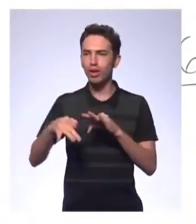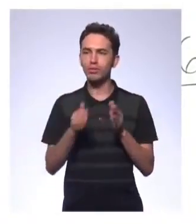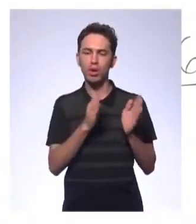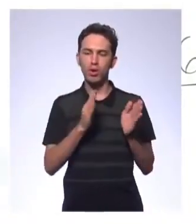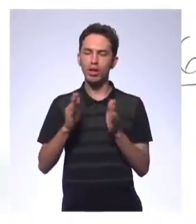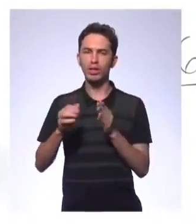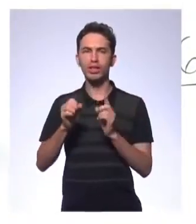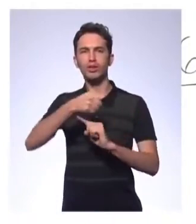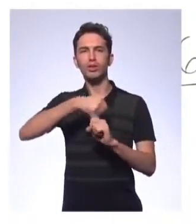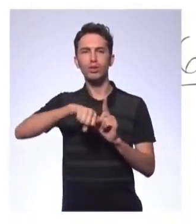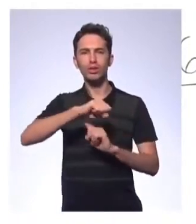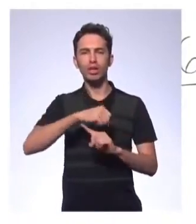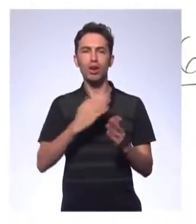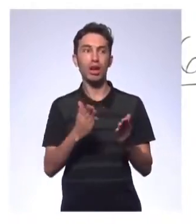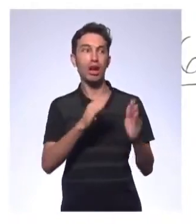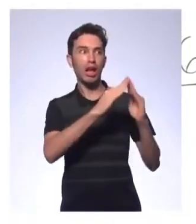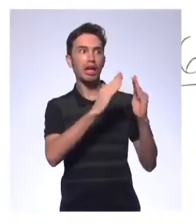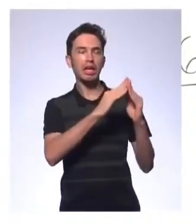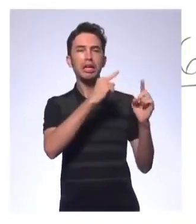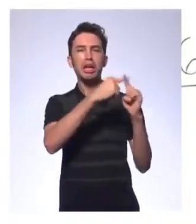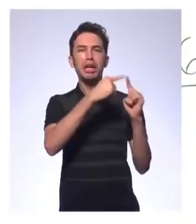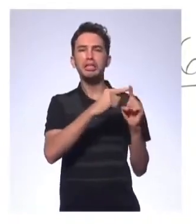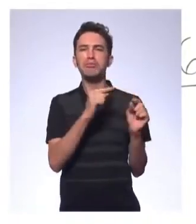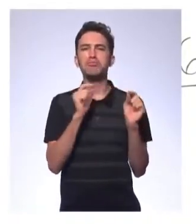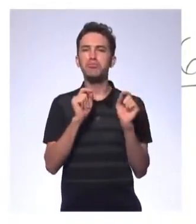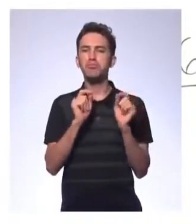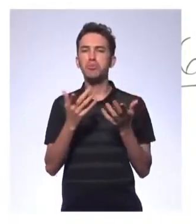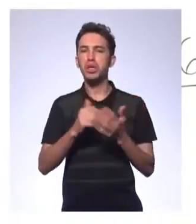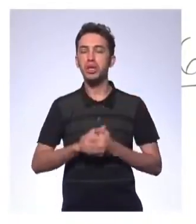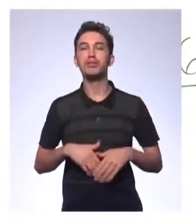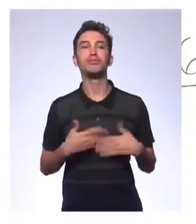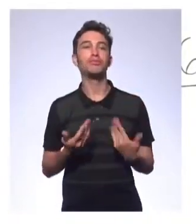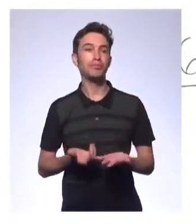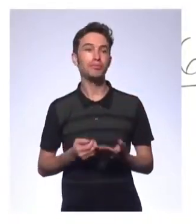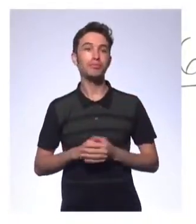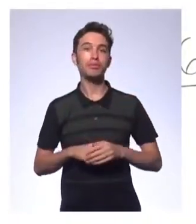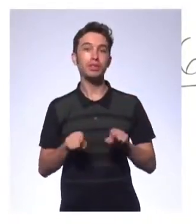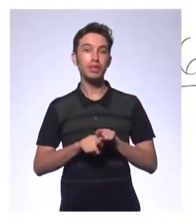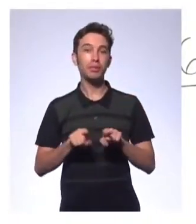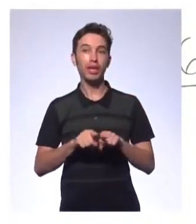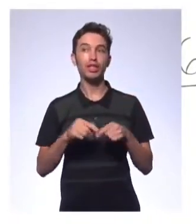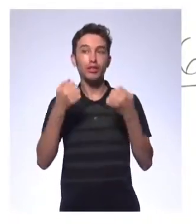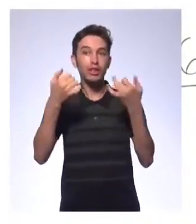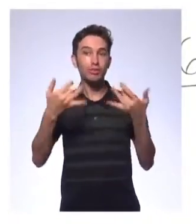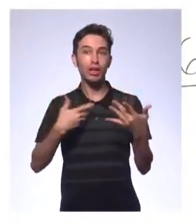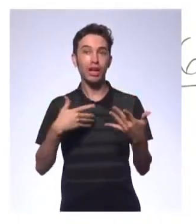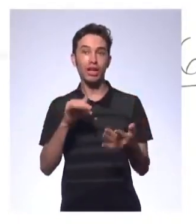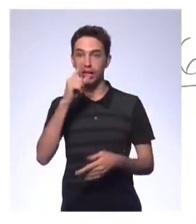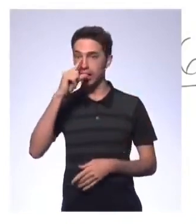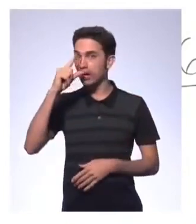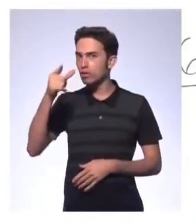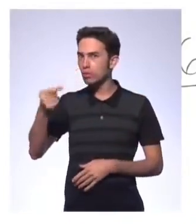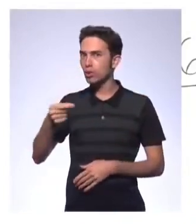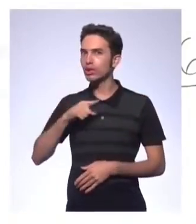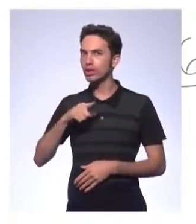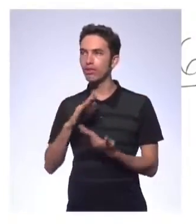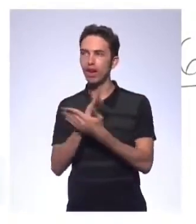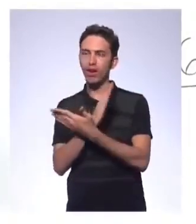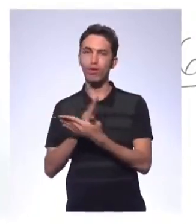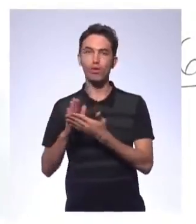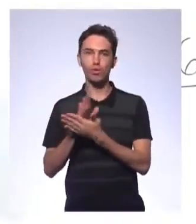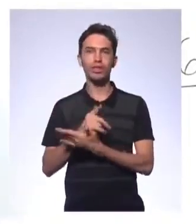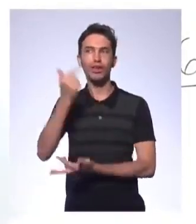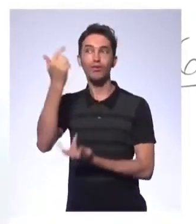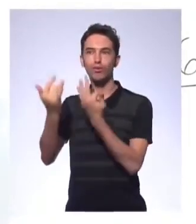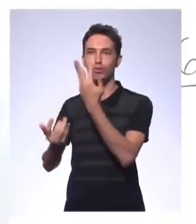papel da igreja neste momento da história. E vai ter uma aula ainda que nós vamos falar sobre as bruxas, né? Que umas bruxas aí foram queimadas, mas já é uma